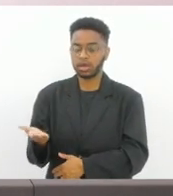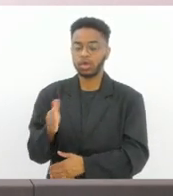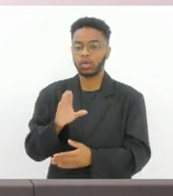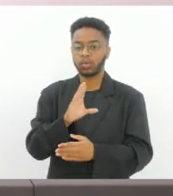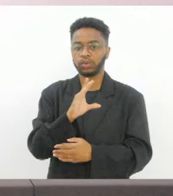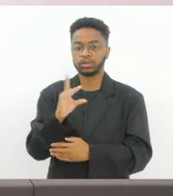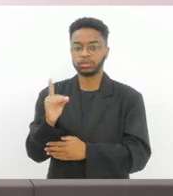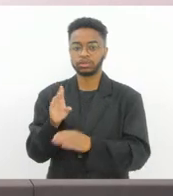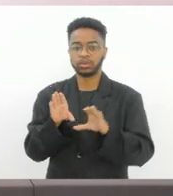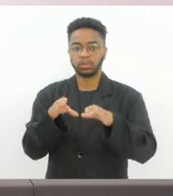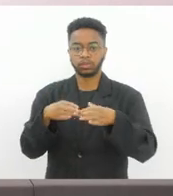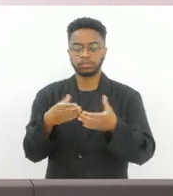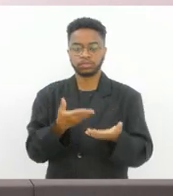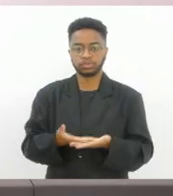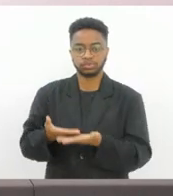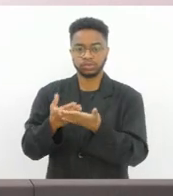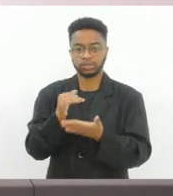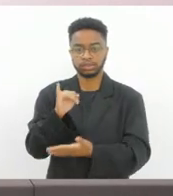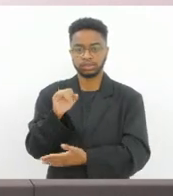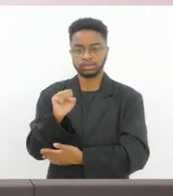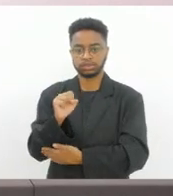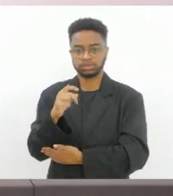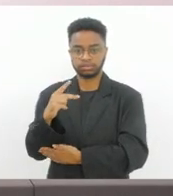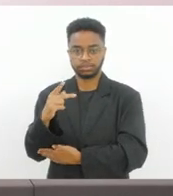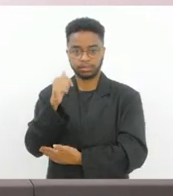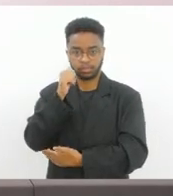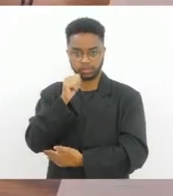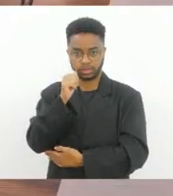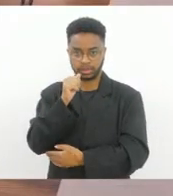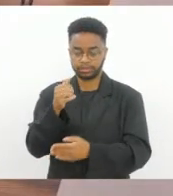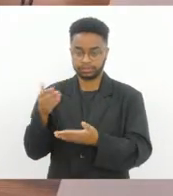Estudos do ISP Mulher. Por favor.